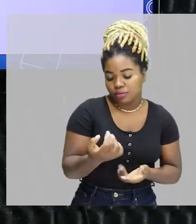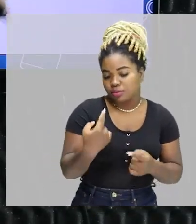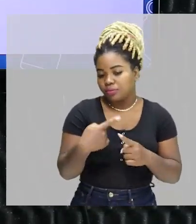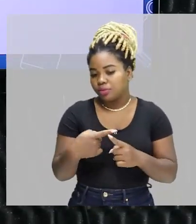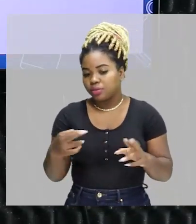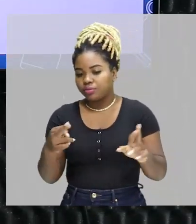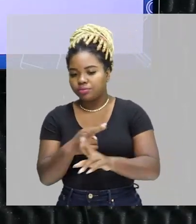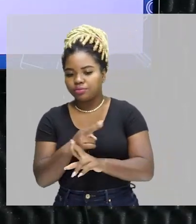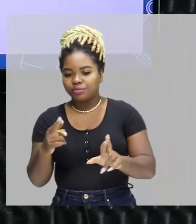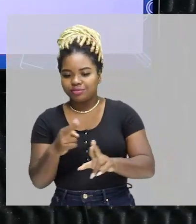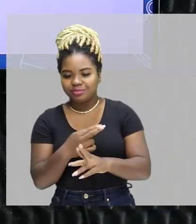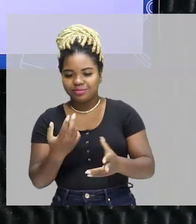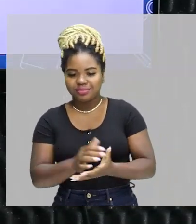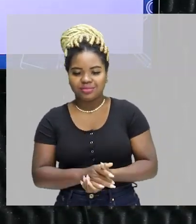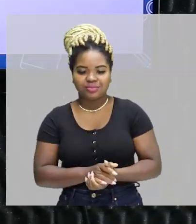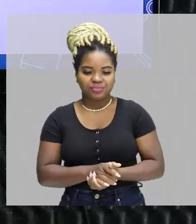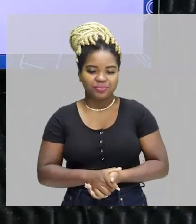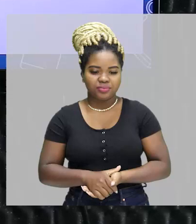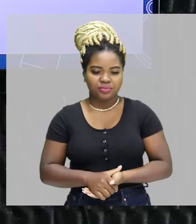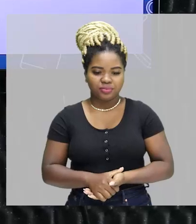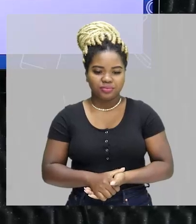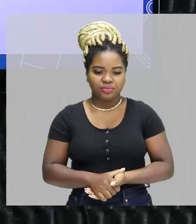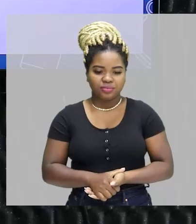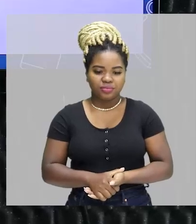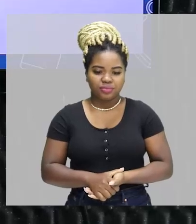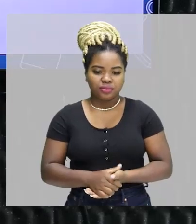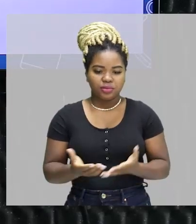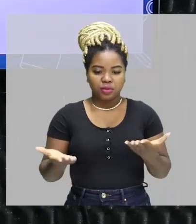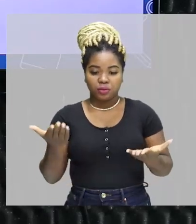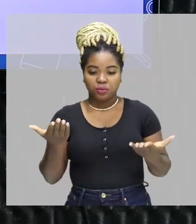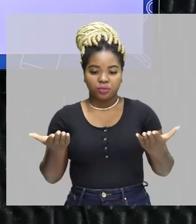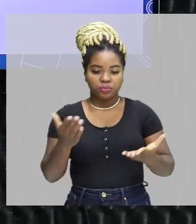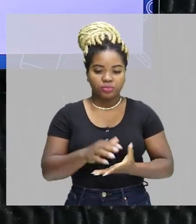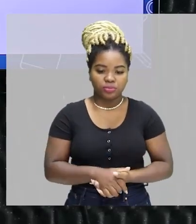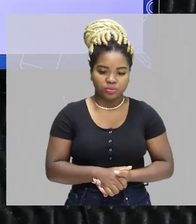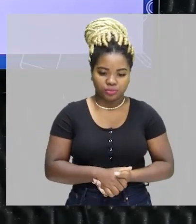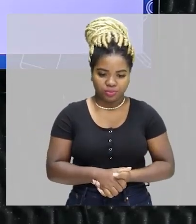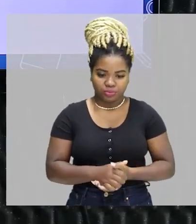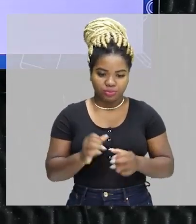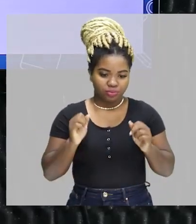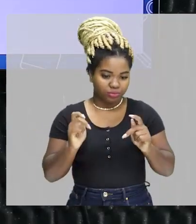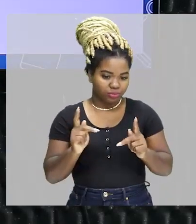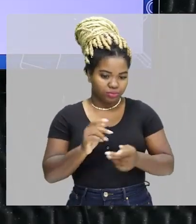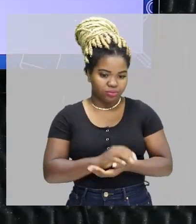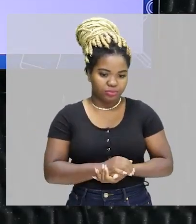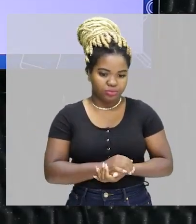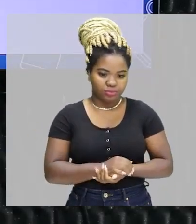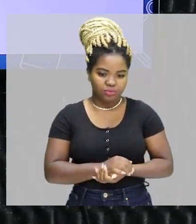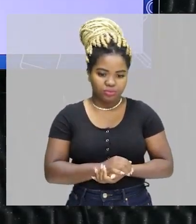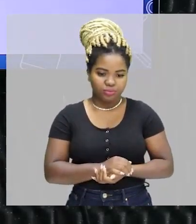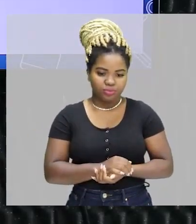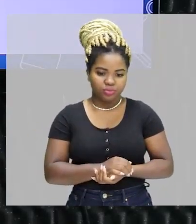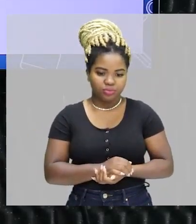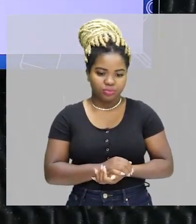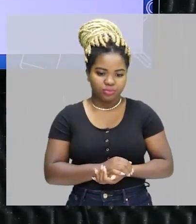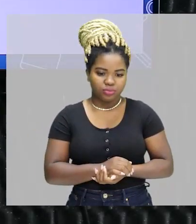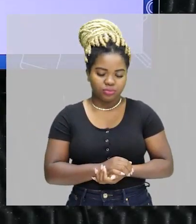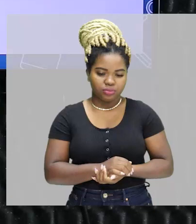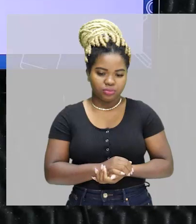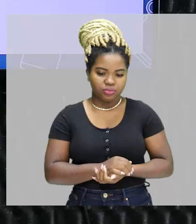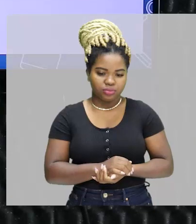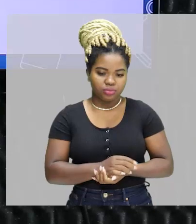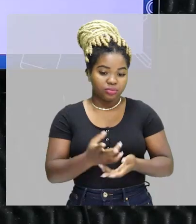se refere à busca de medidas, padrões e critérios de comparação para avaliação. Então, meus amores,